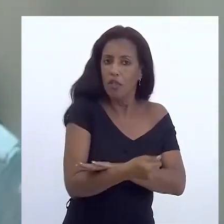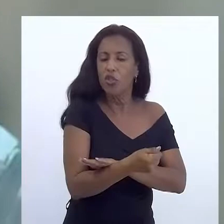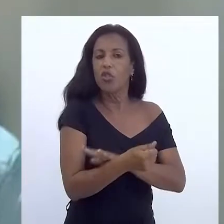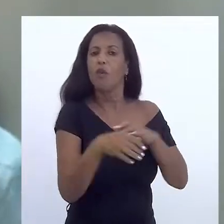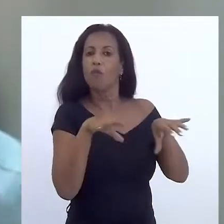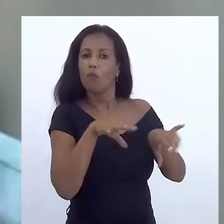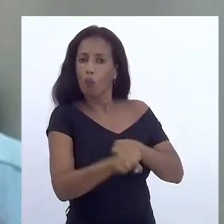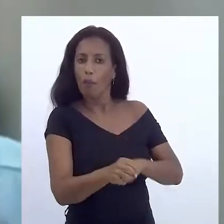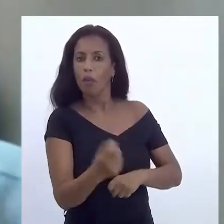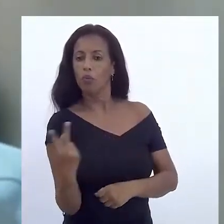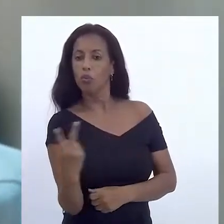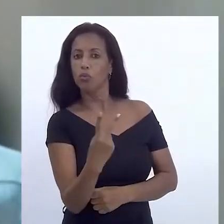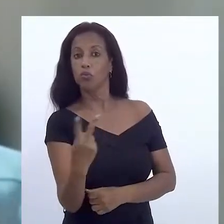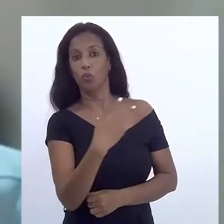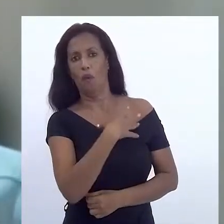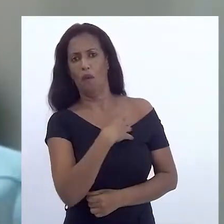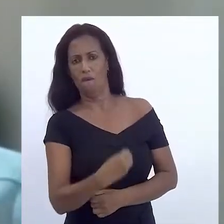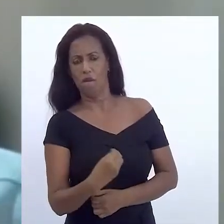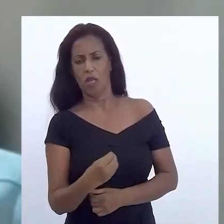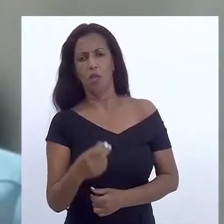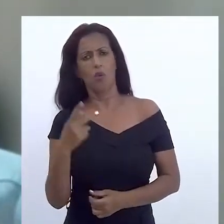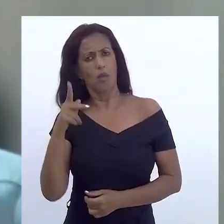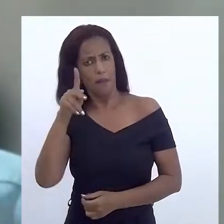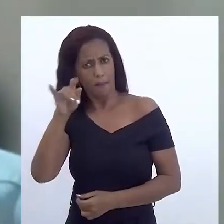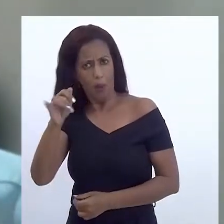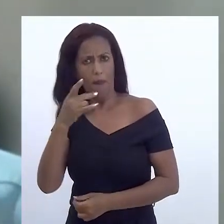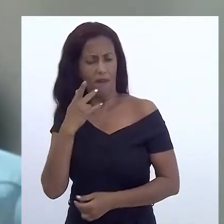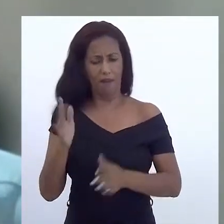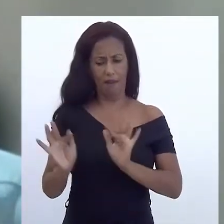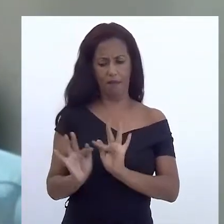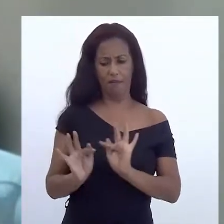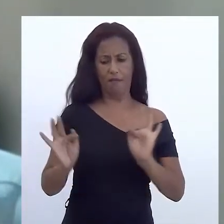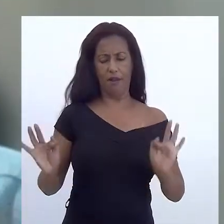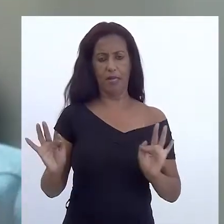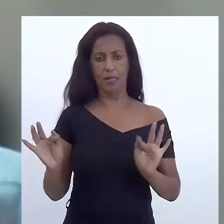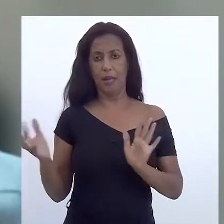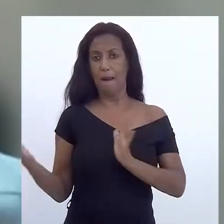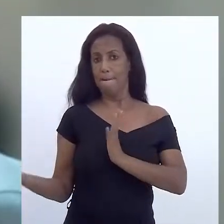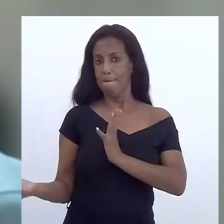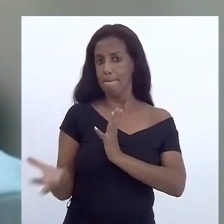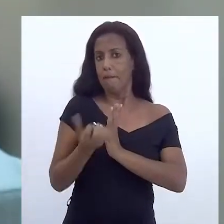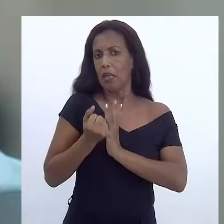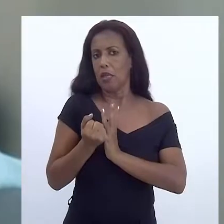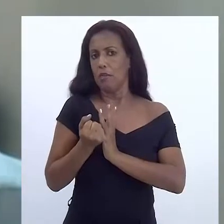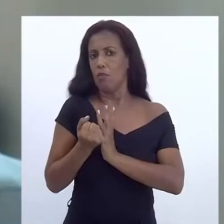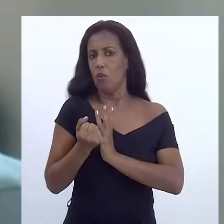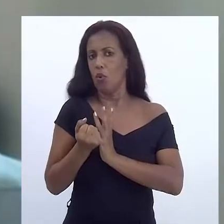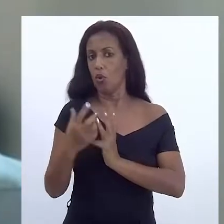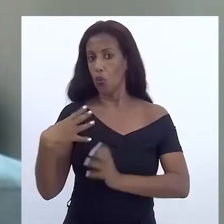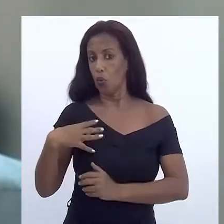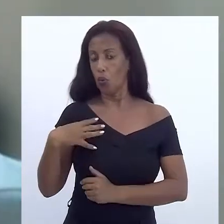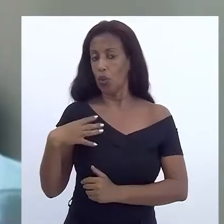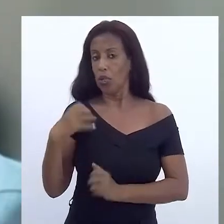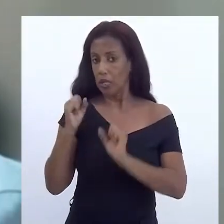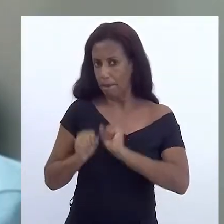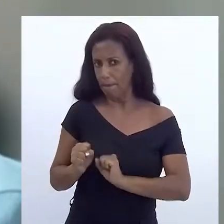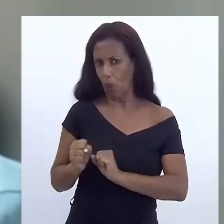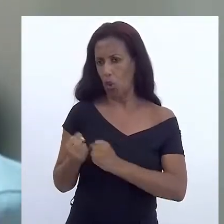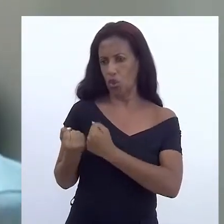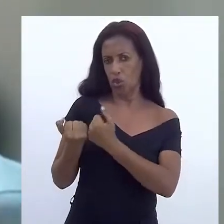dos filhos, de ambos os filhos. E ele falava que patrimônio que deixaria para nós não